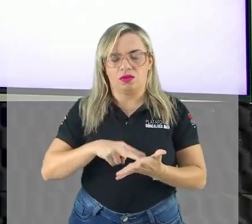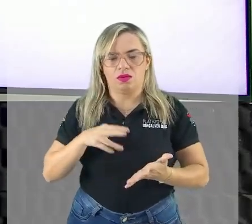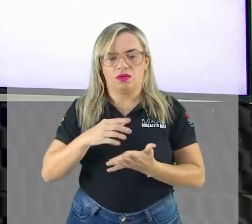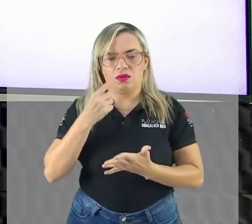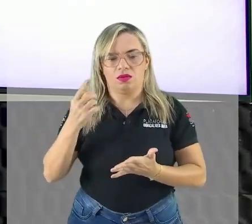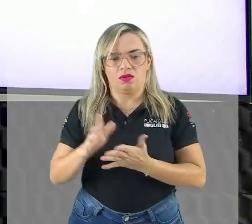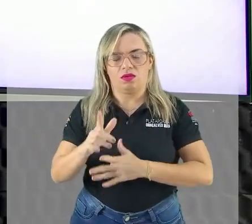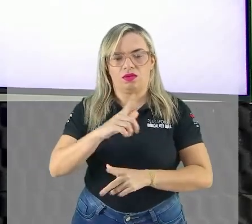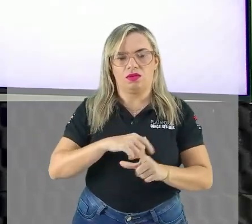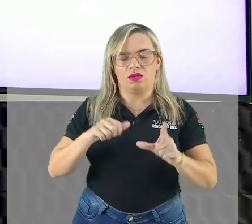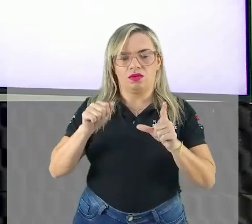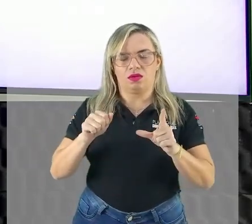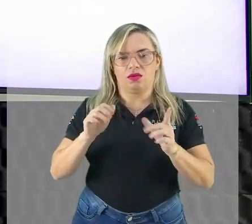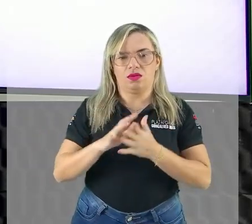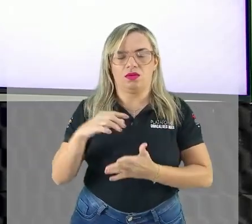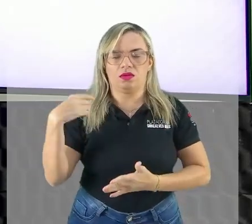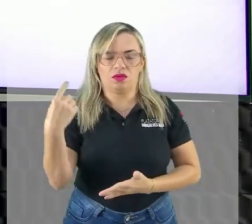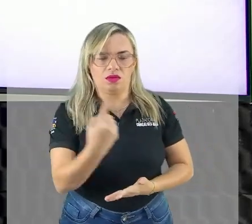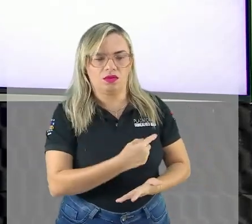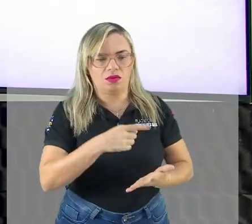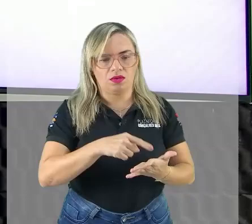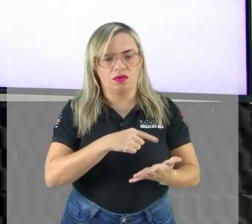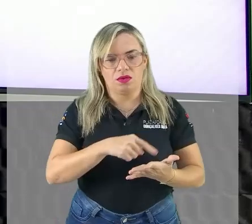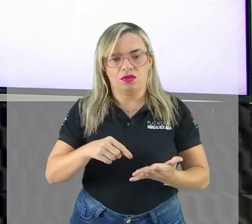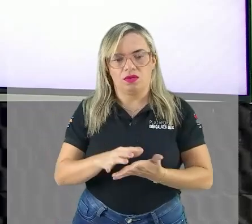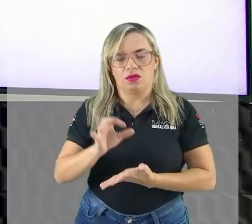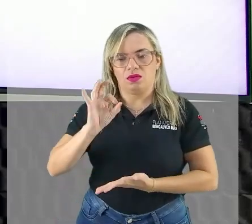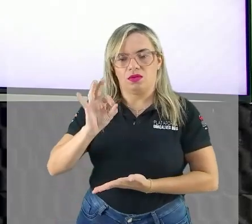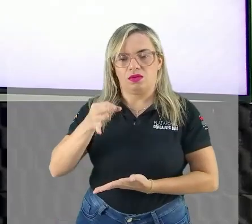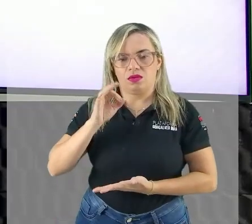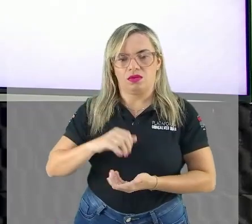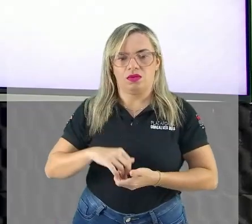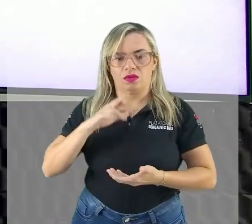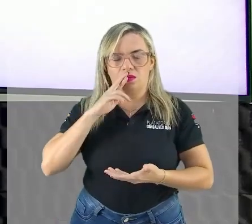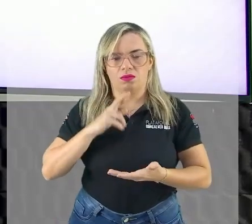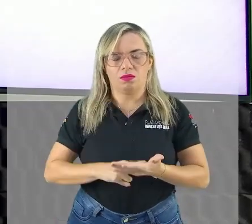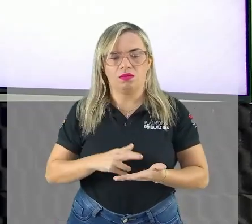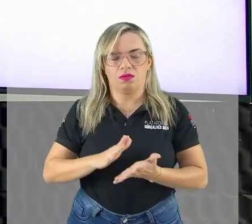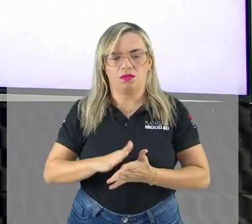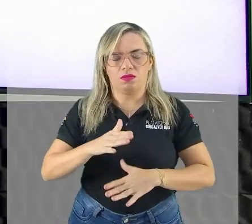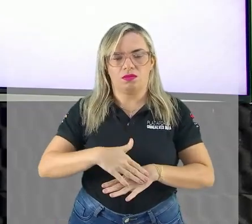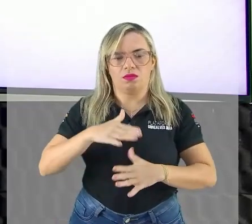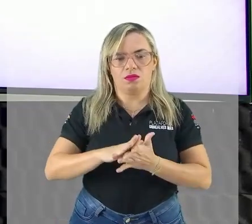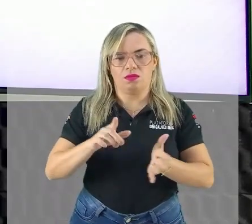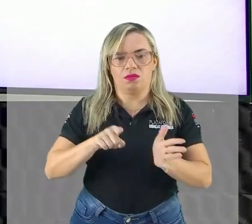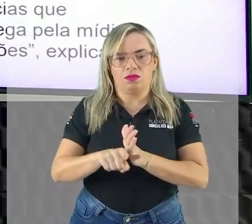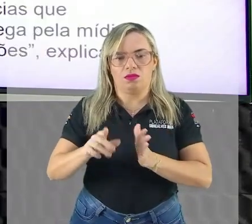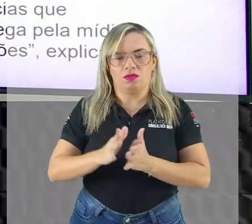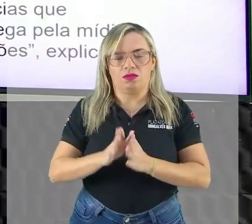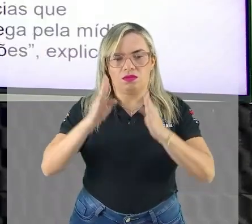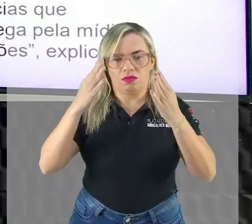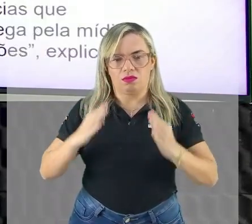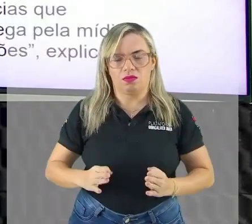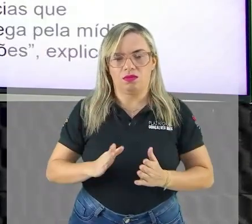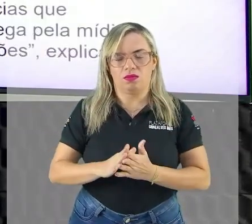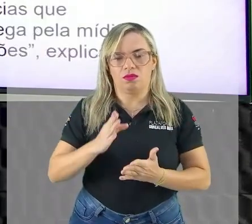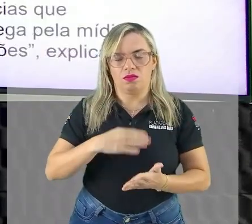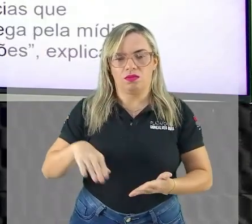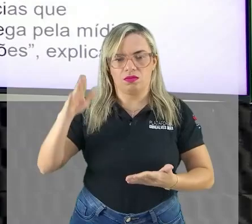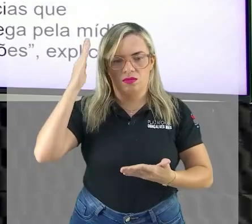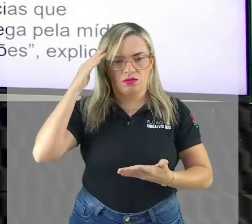Então, a alternativa A é o nosso gabarito. E a gente vai responder mais uma questão de interpretação de texto